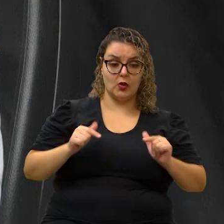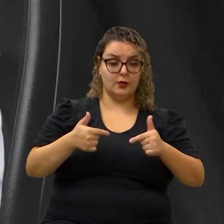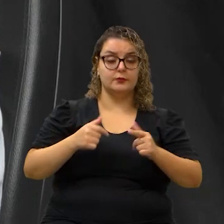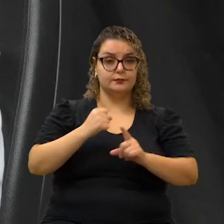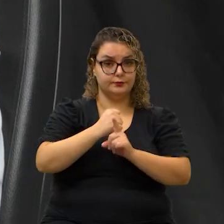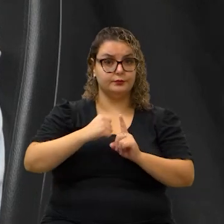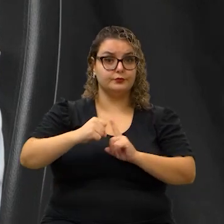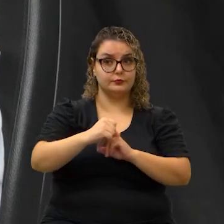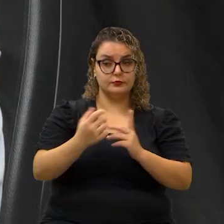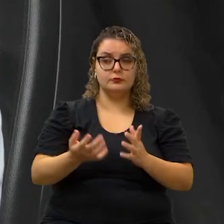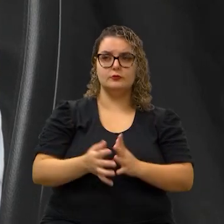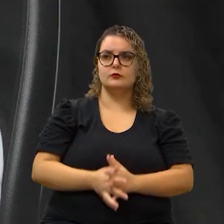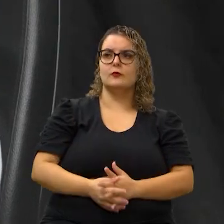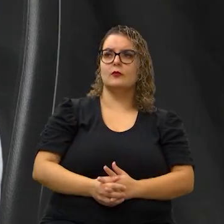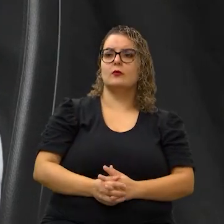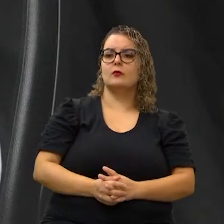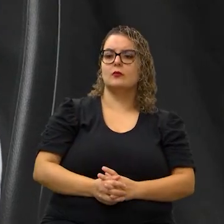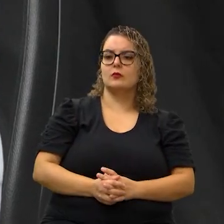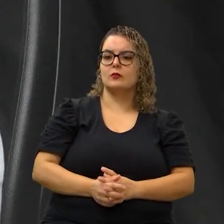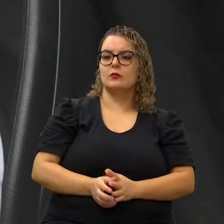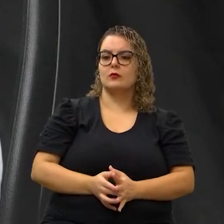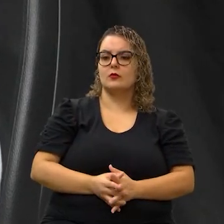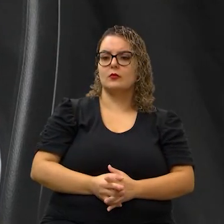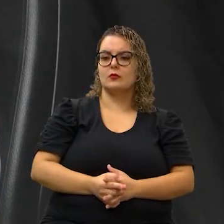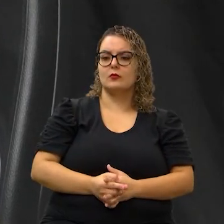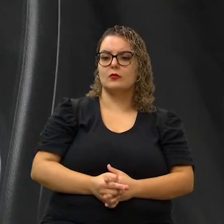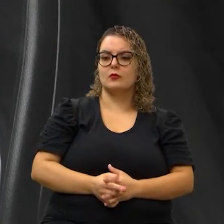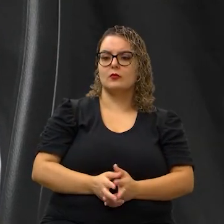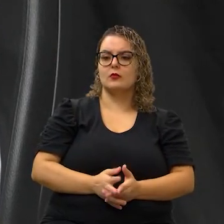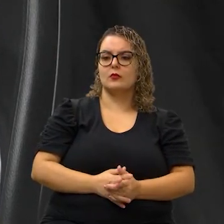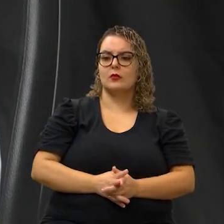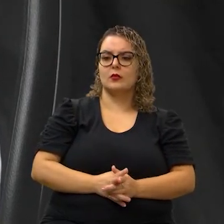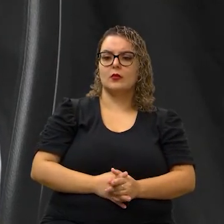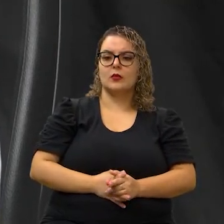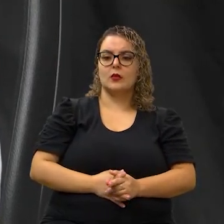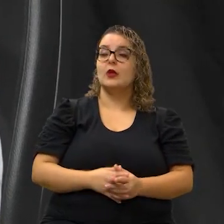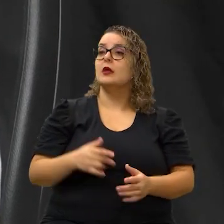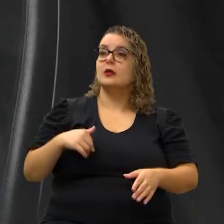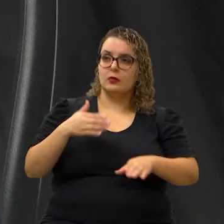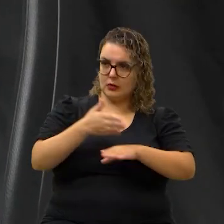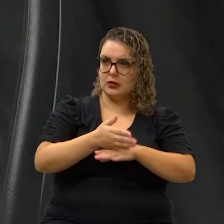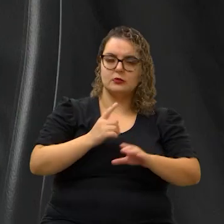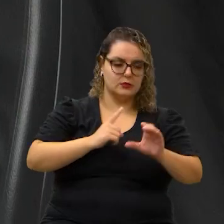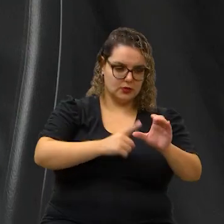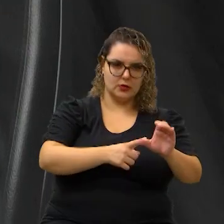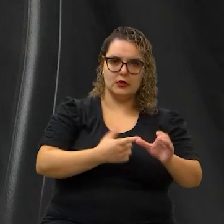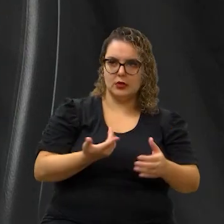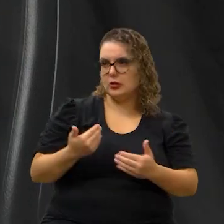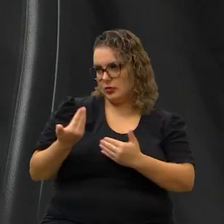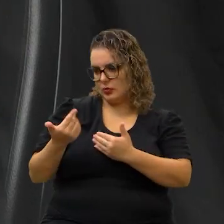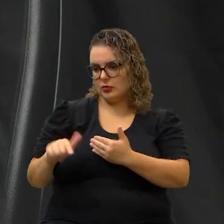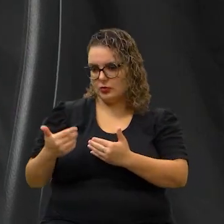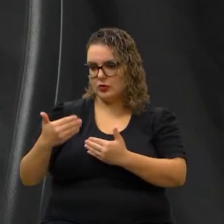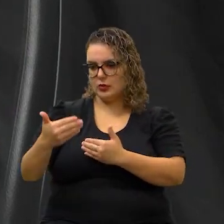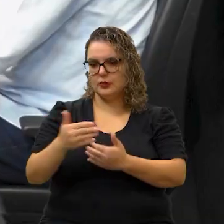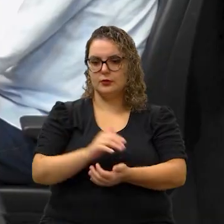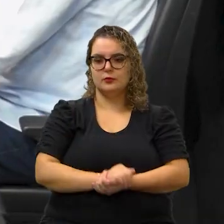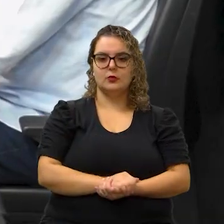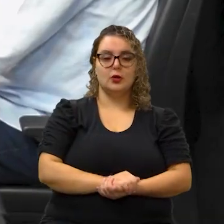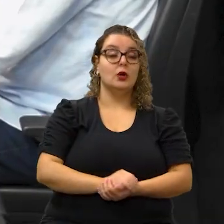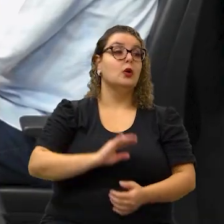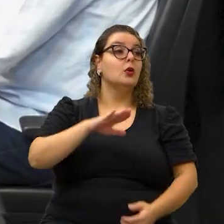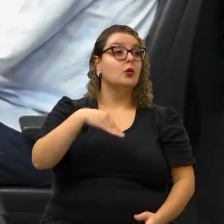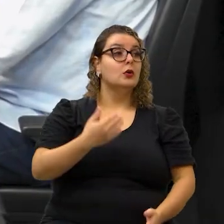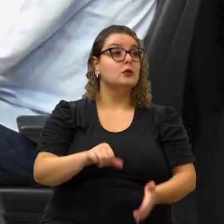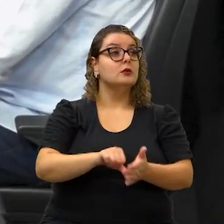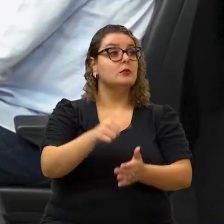da luta pelo socialismo, tudo. Eu acabei me filiando ao PCdoB e sou filiado desde então.